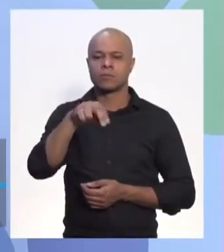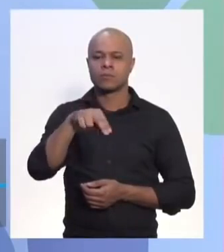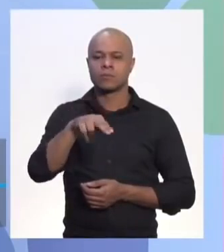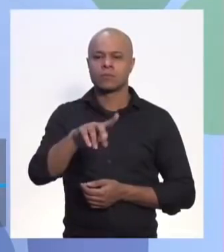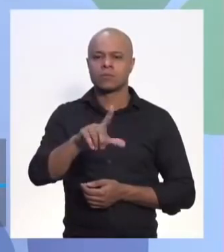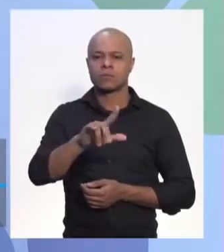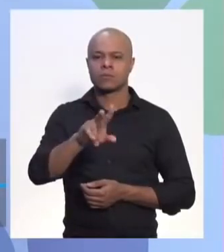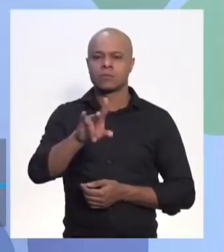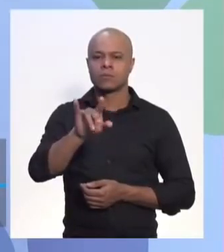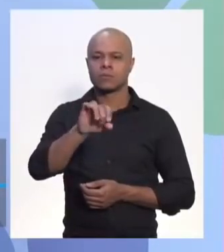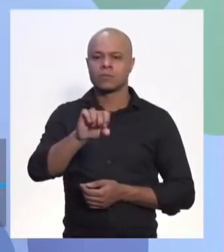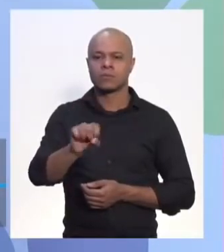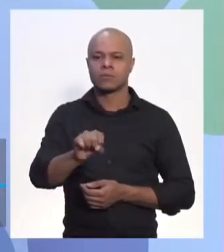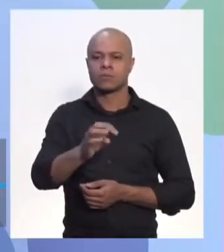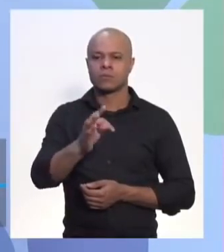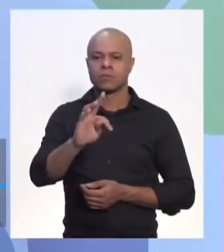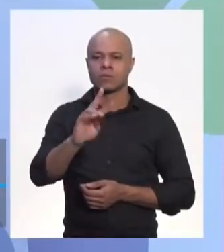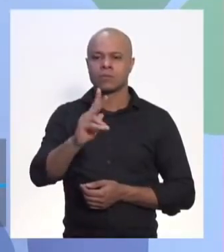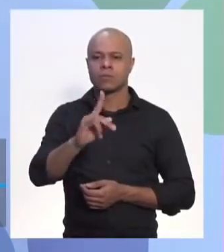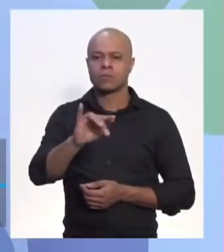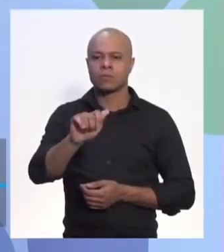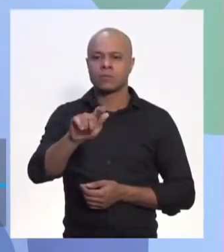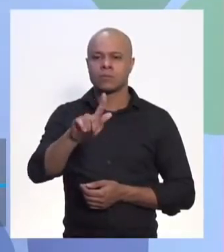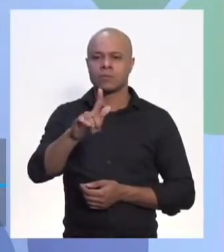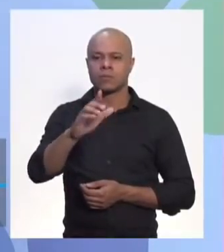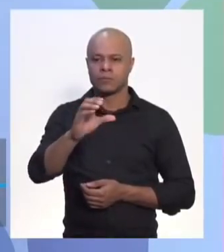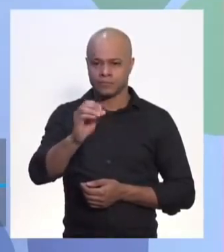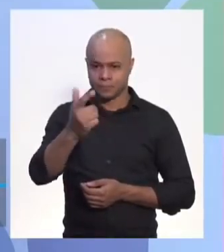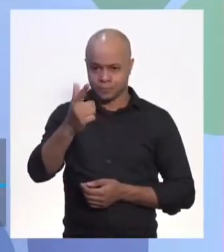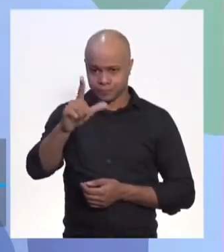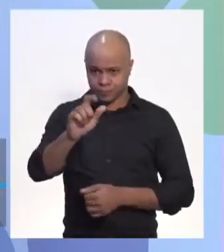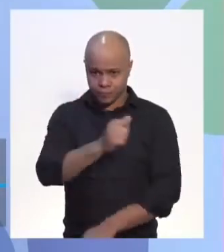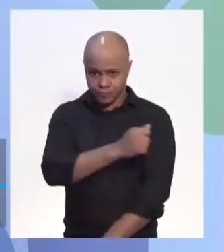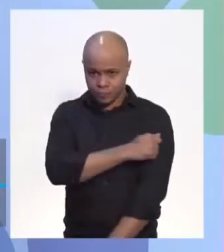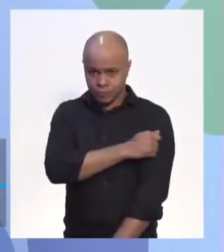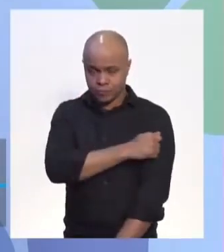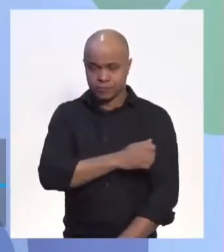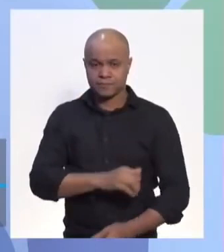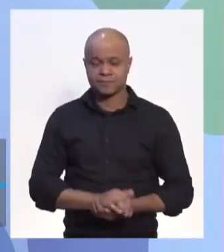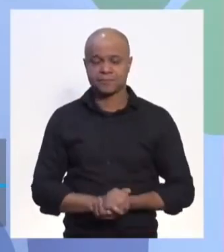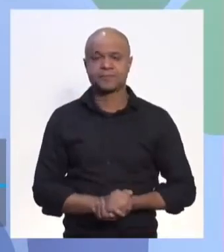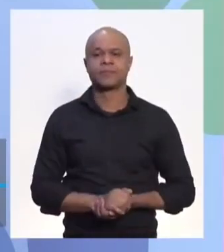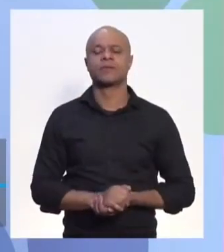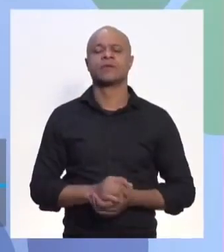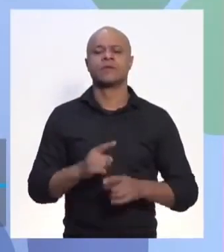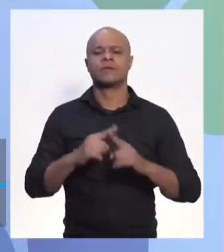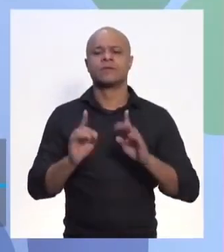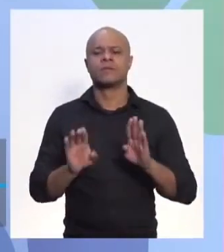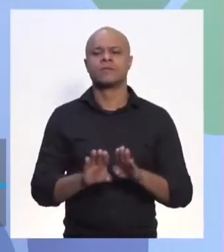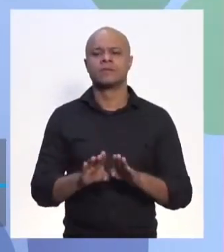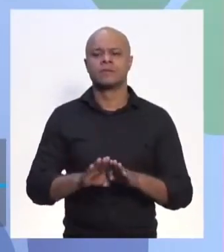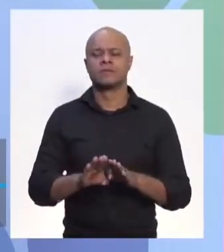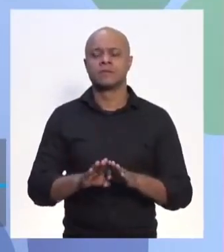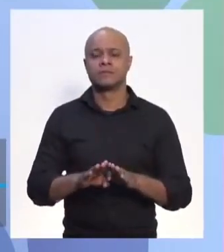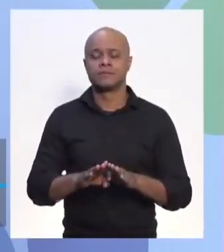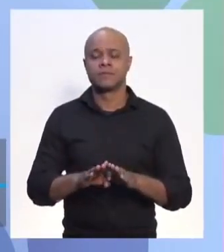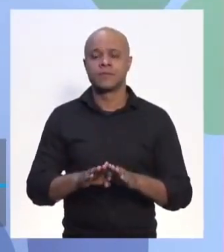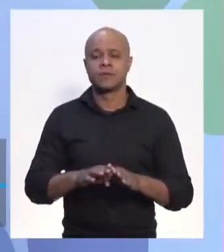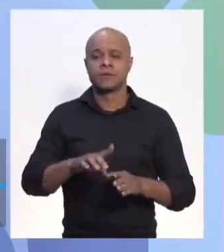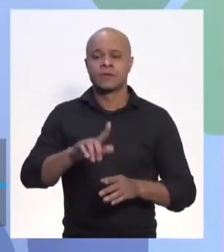Ana Paula, Tiago e a maioria. Por aí vai. Mas nós temos, por exemplo, o Gabriel, ele